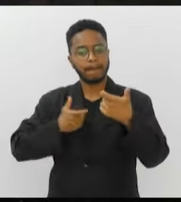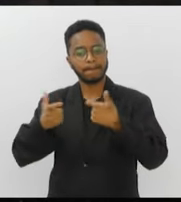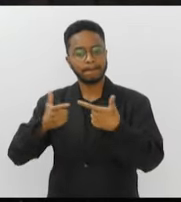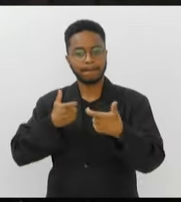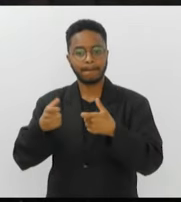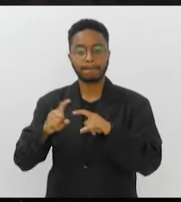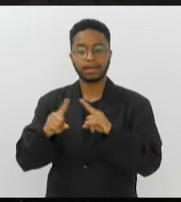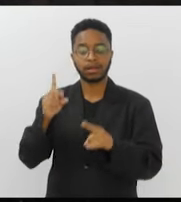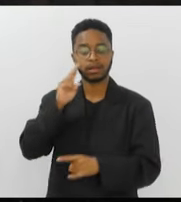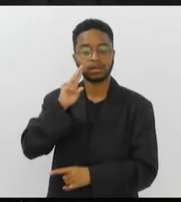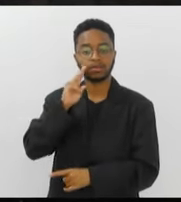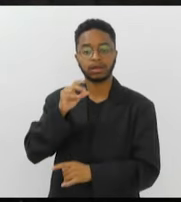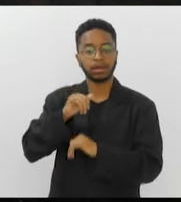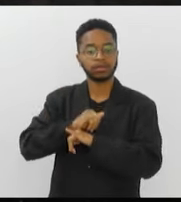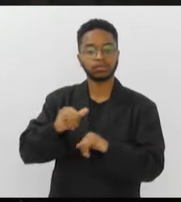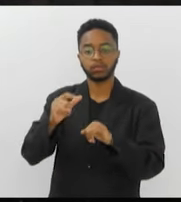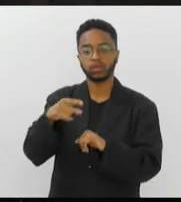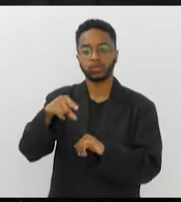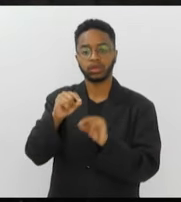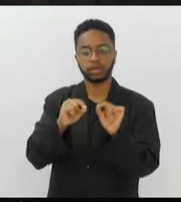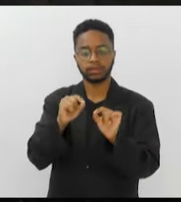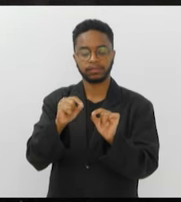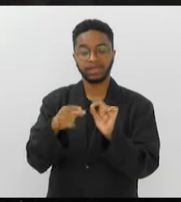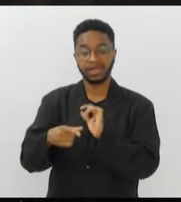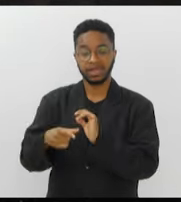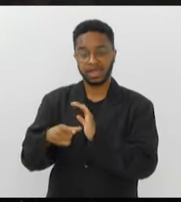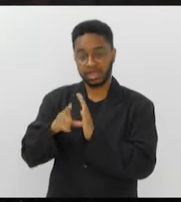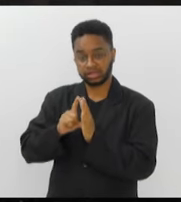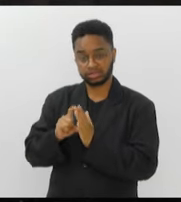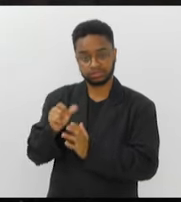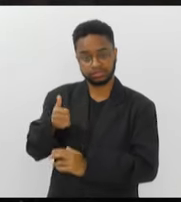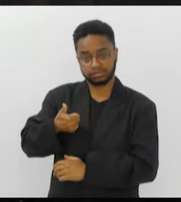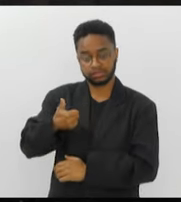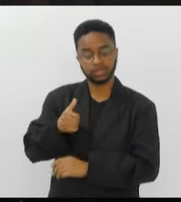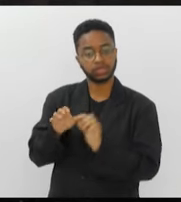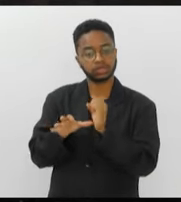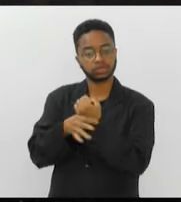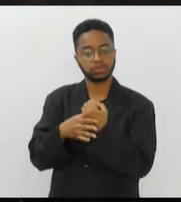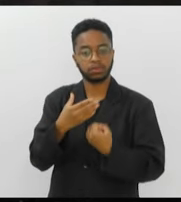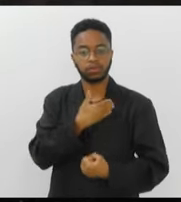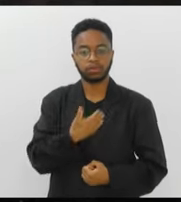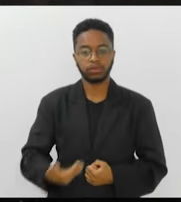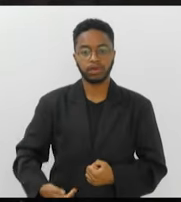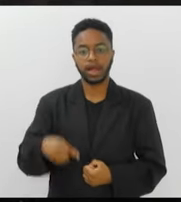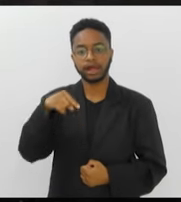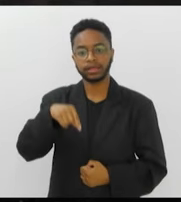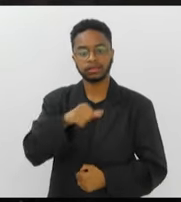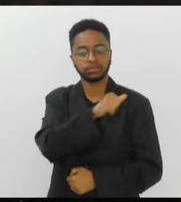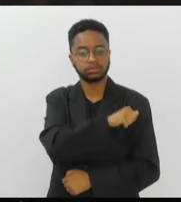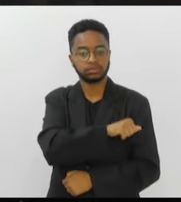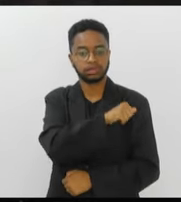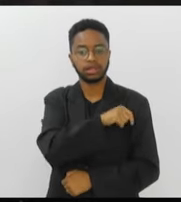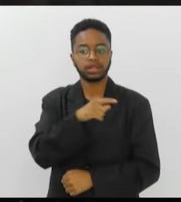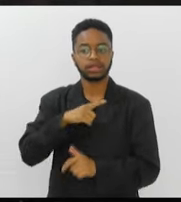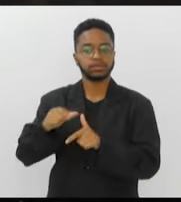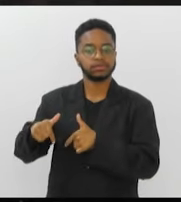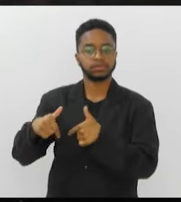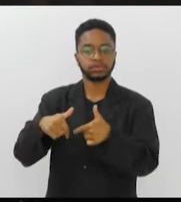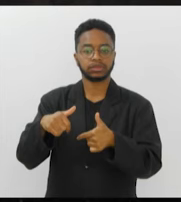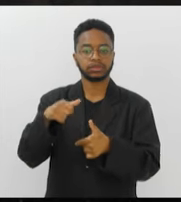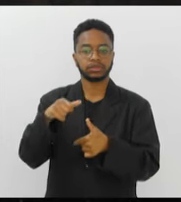aqui, antes de mais nada, que a segurança pública do Estado do Rio de Janeiro está sob intervenção do